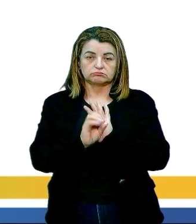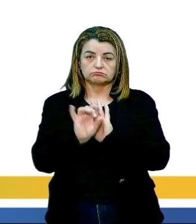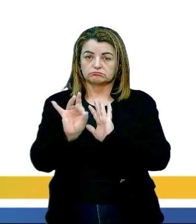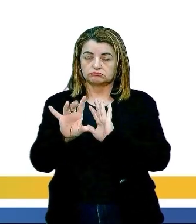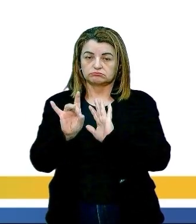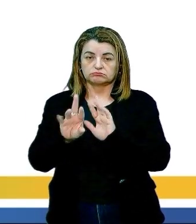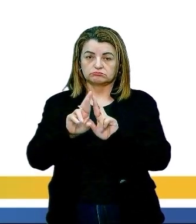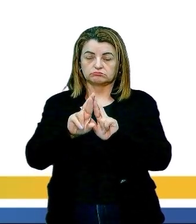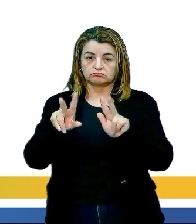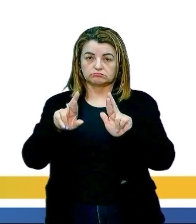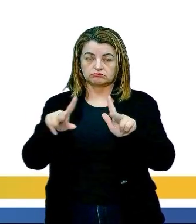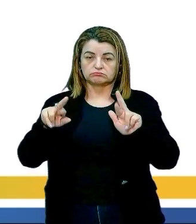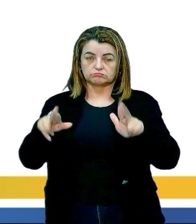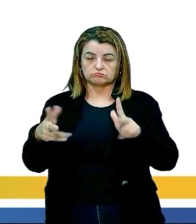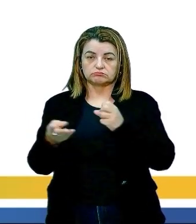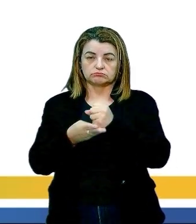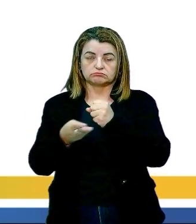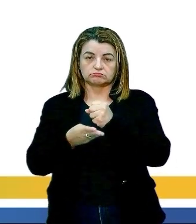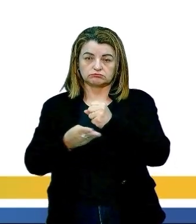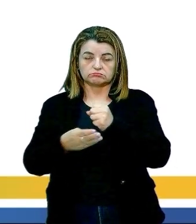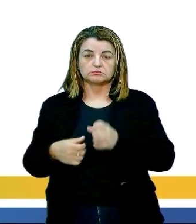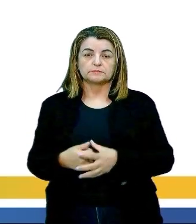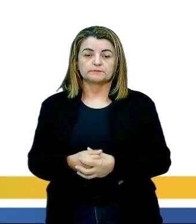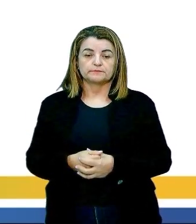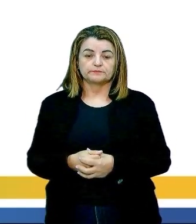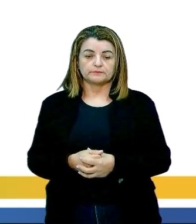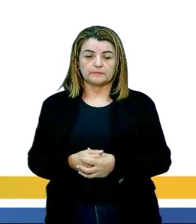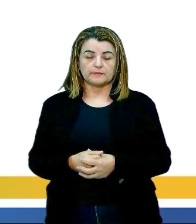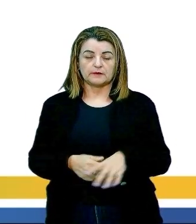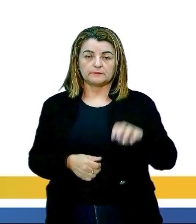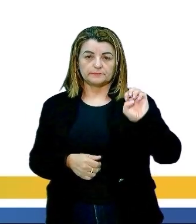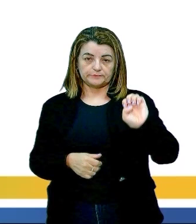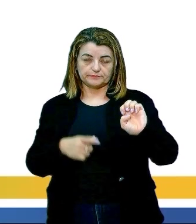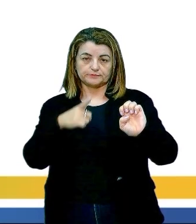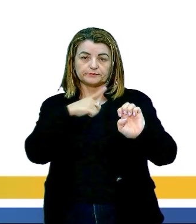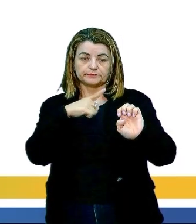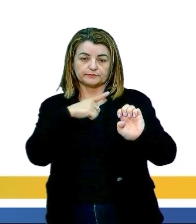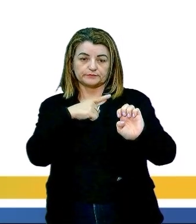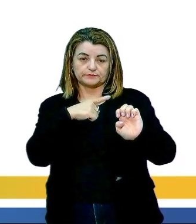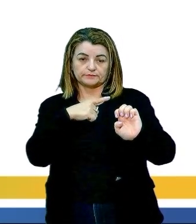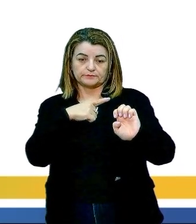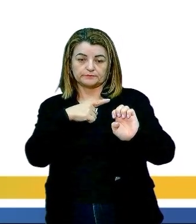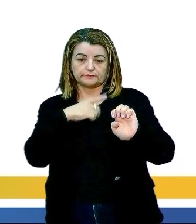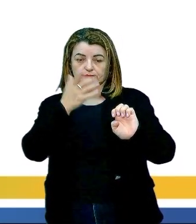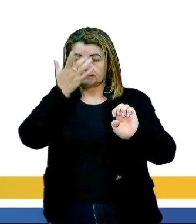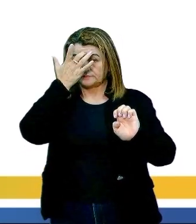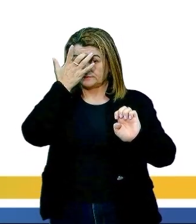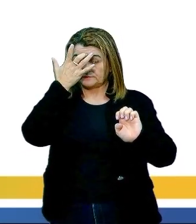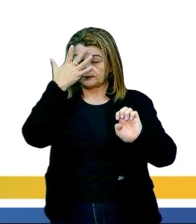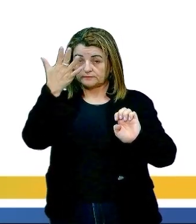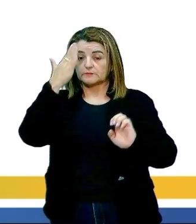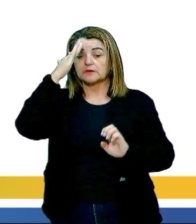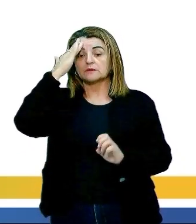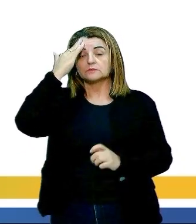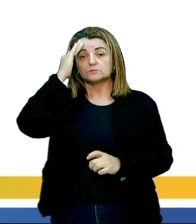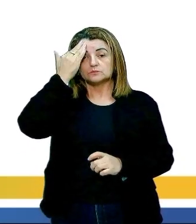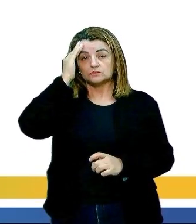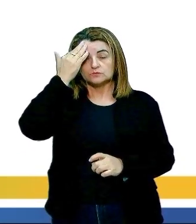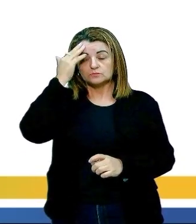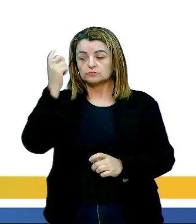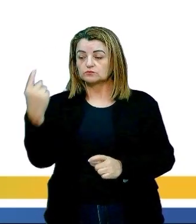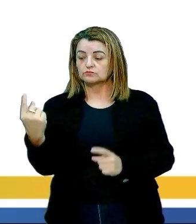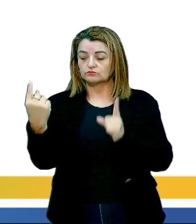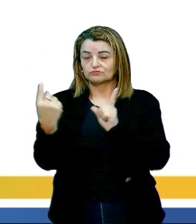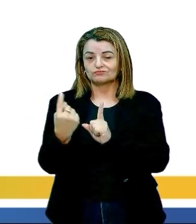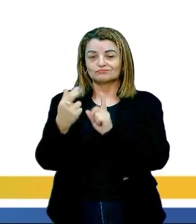uma diferençazinha básica da língua. E na letra E, nós temos facilidade de compreensão entre